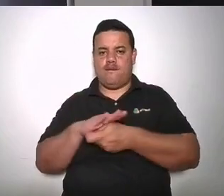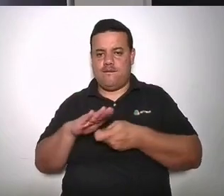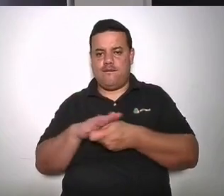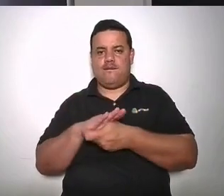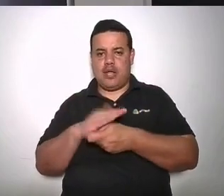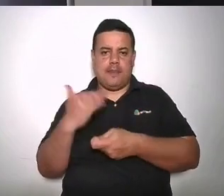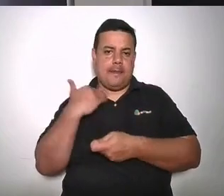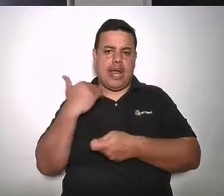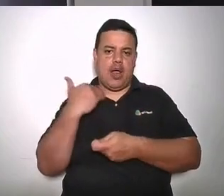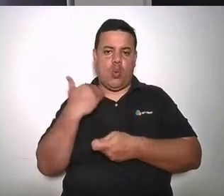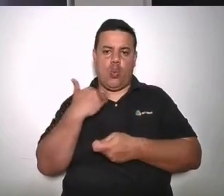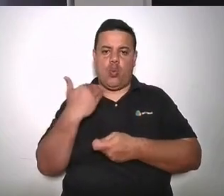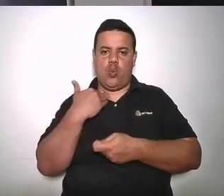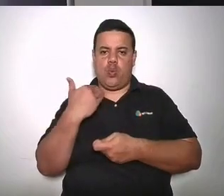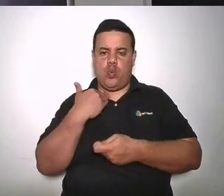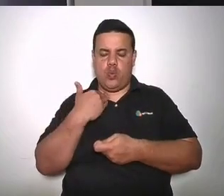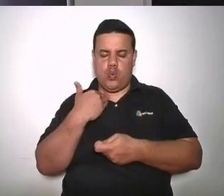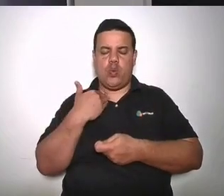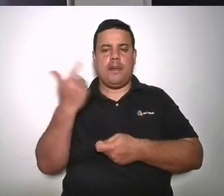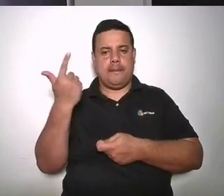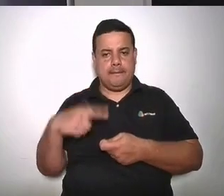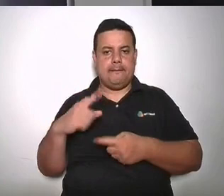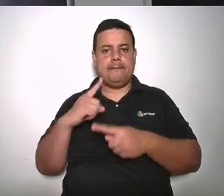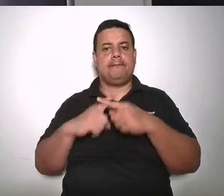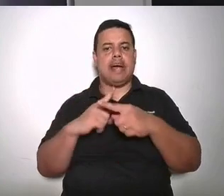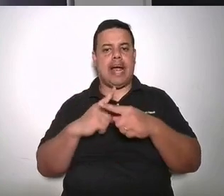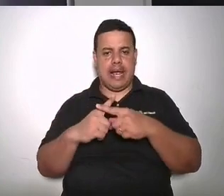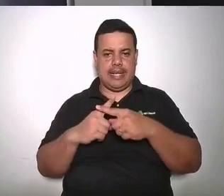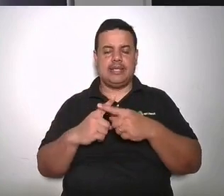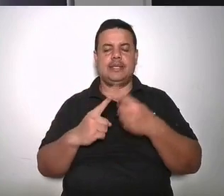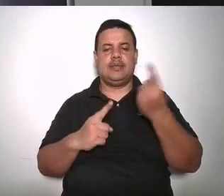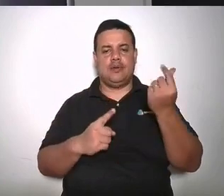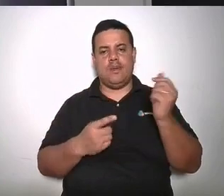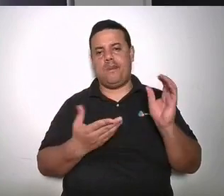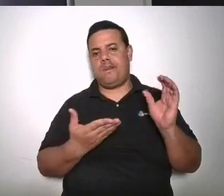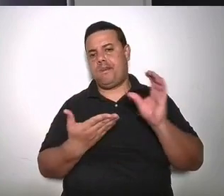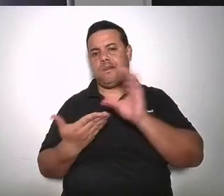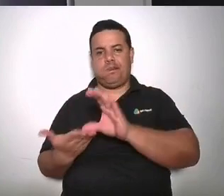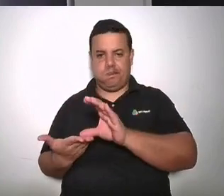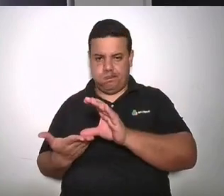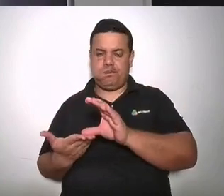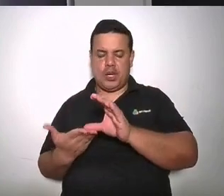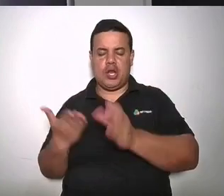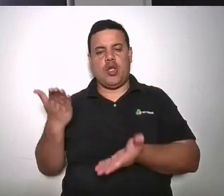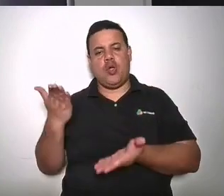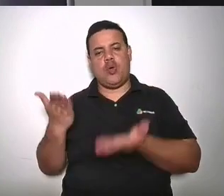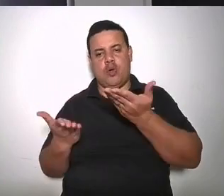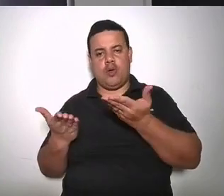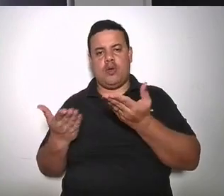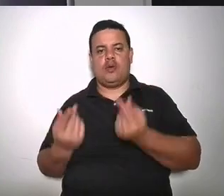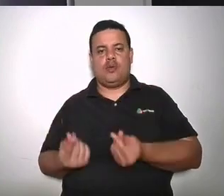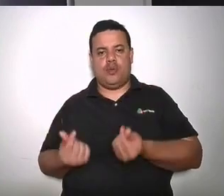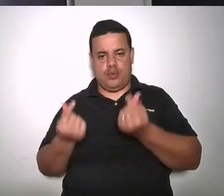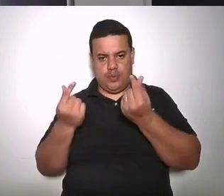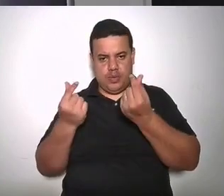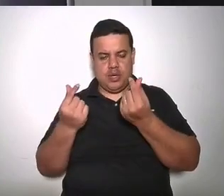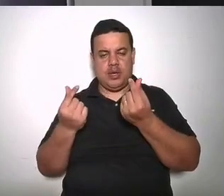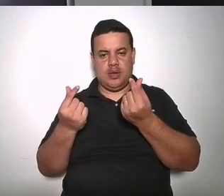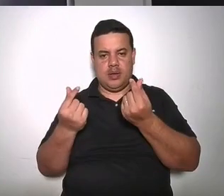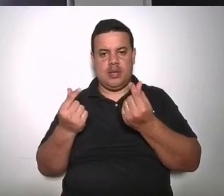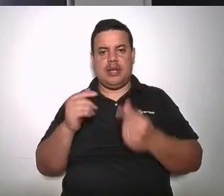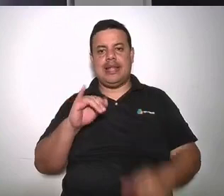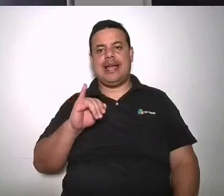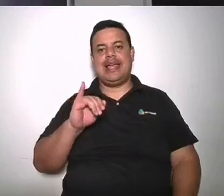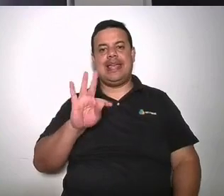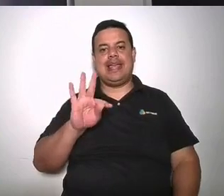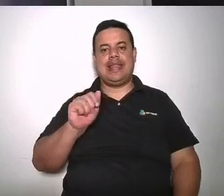agências bancárias, mais o repasse dos royalties de compensação financeira através da Itaipu Nacional. E uma receita